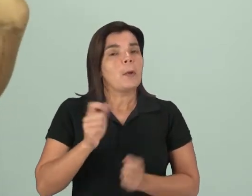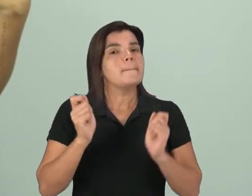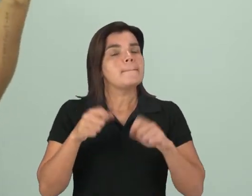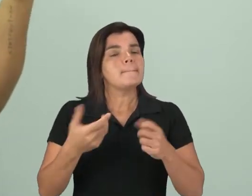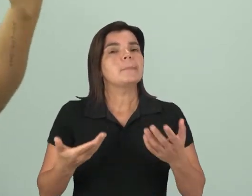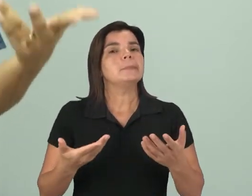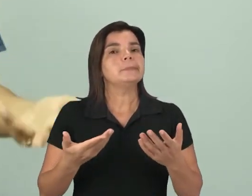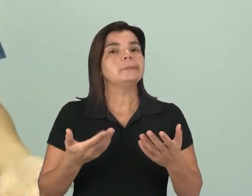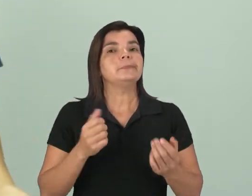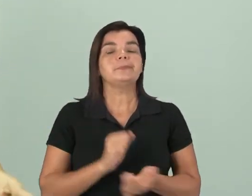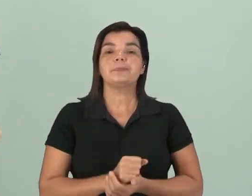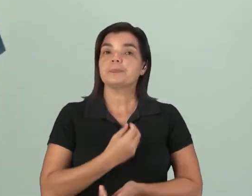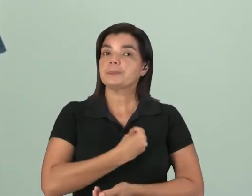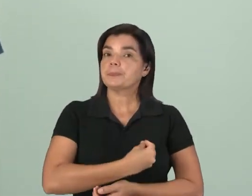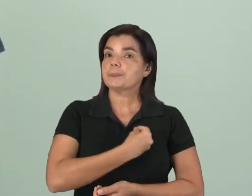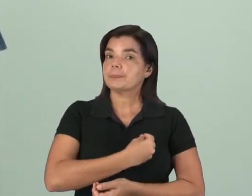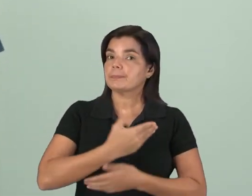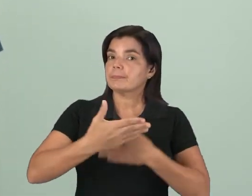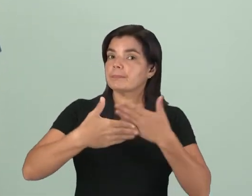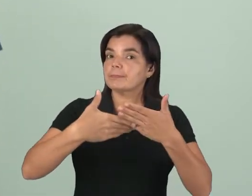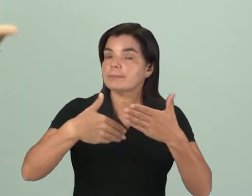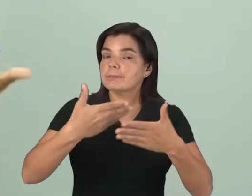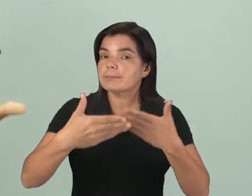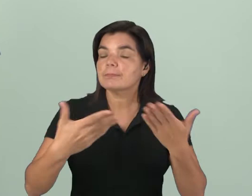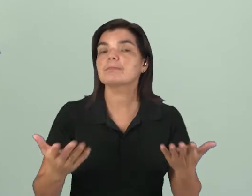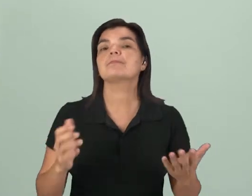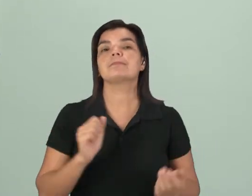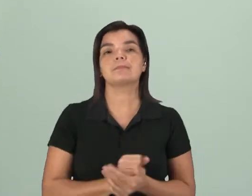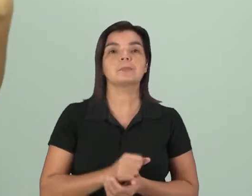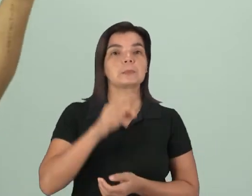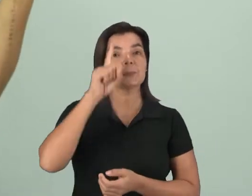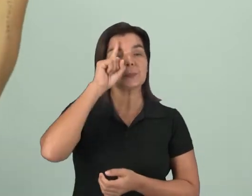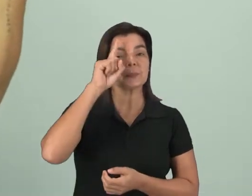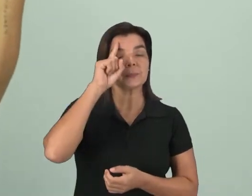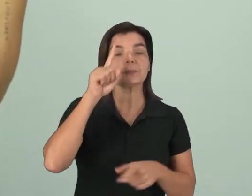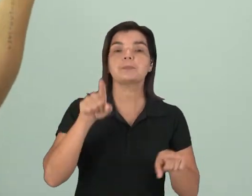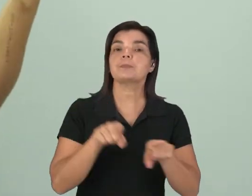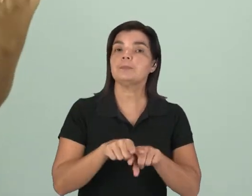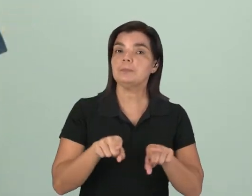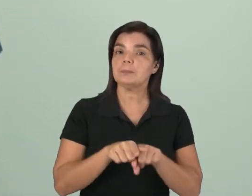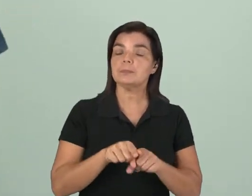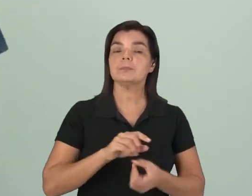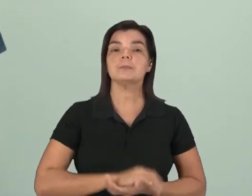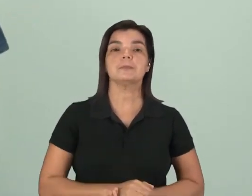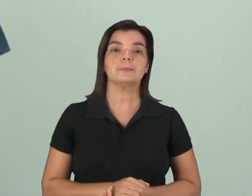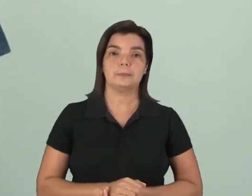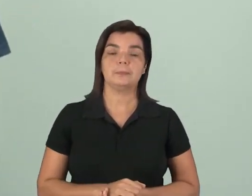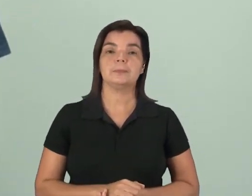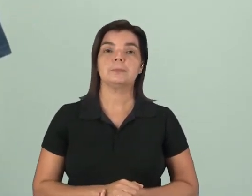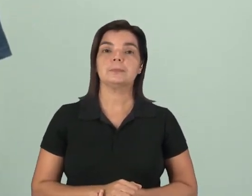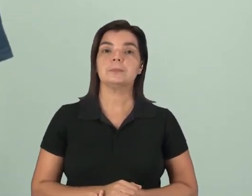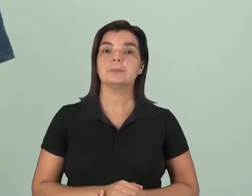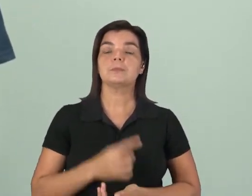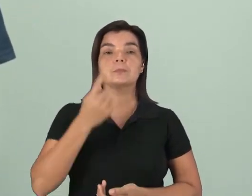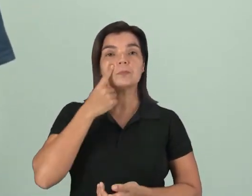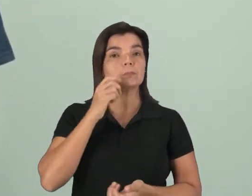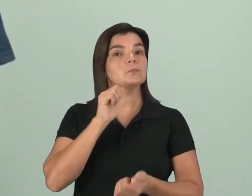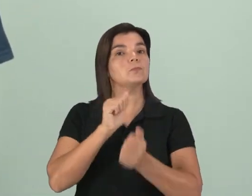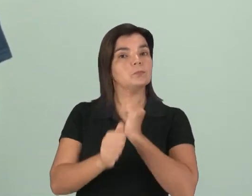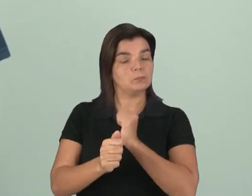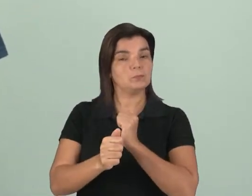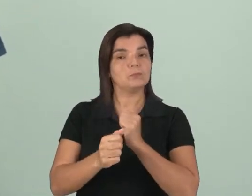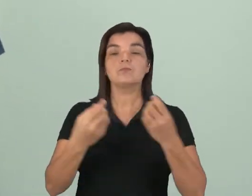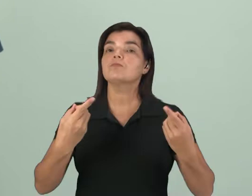vocês possam levar para a sua vida cotidiana, que vocês podem levar para virar